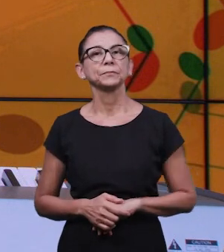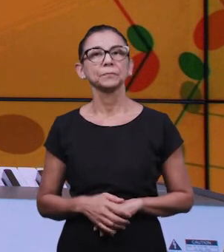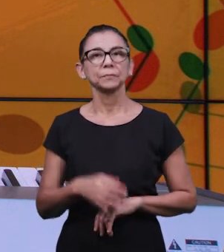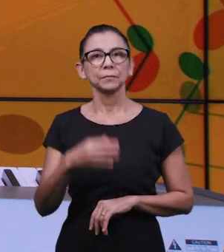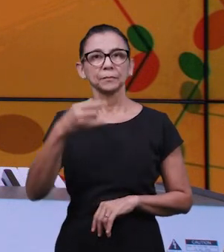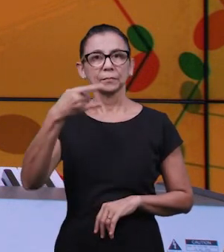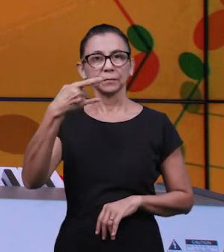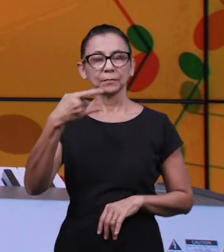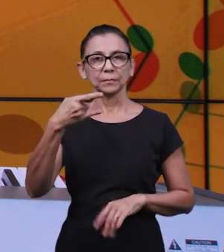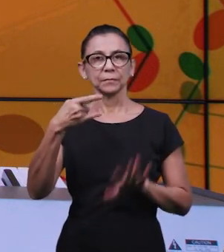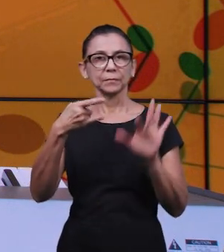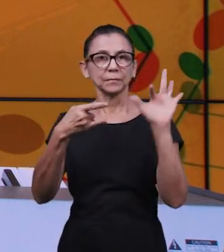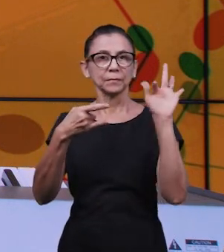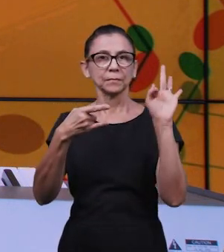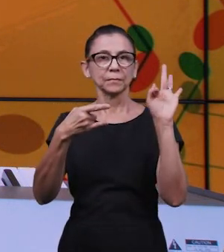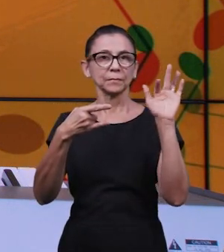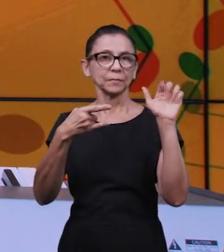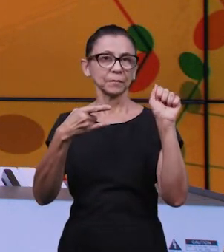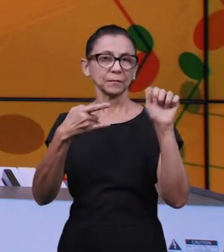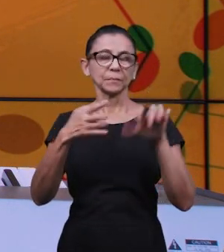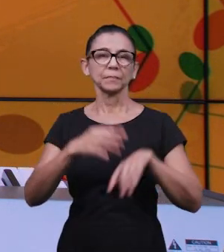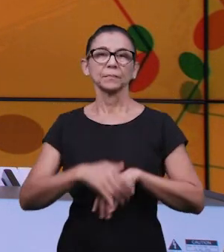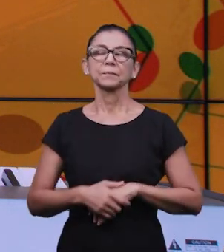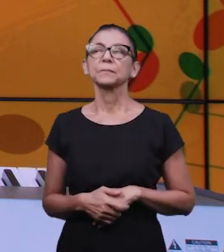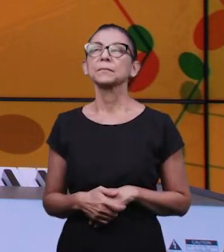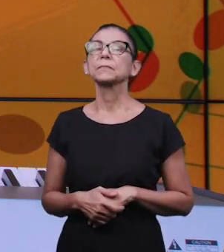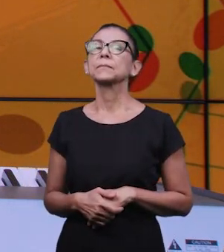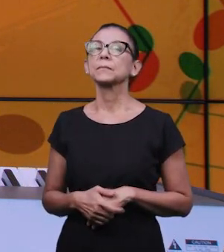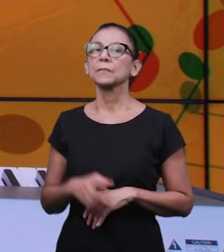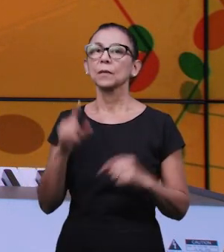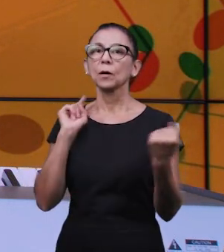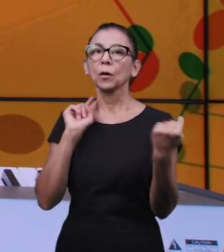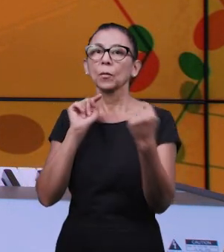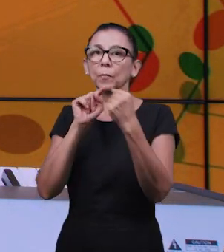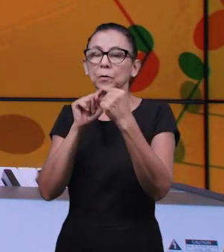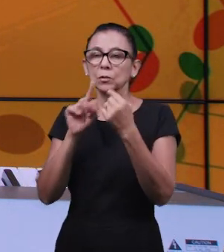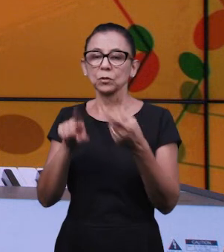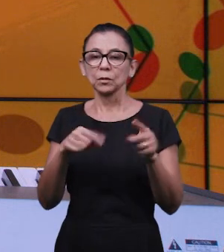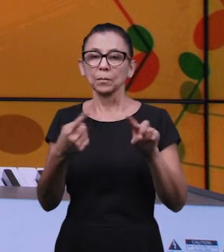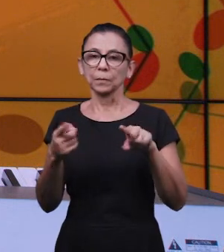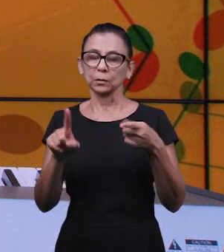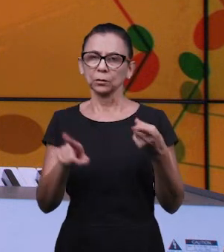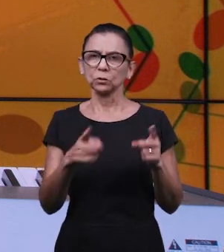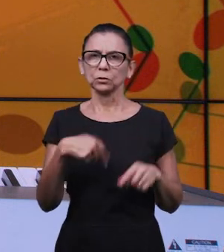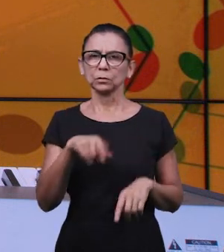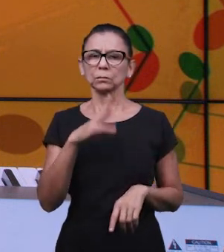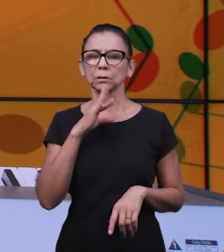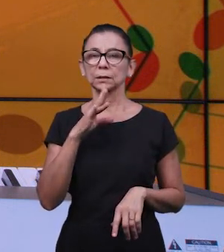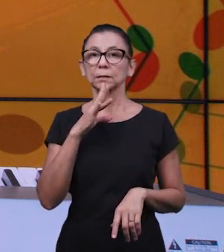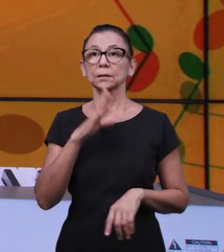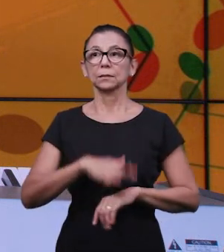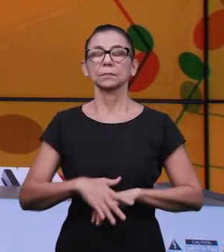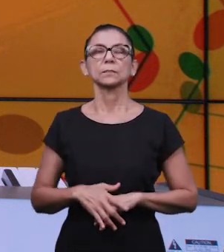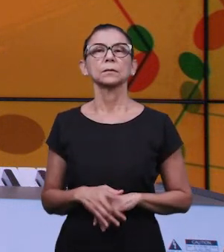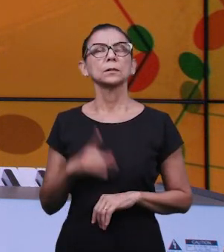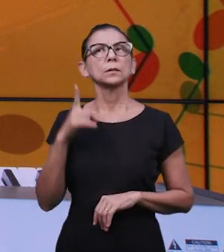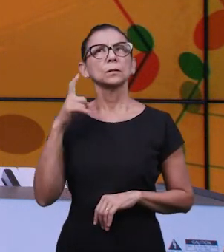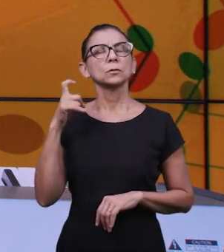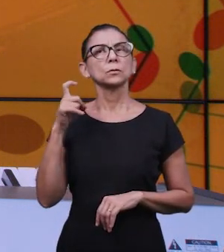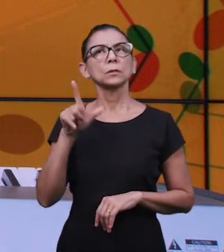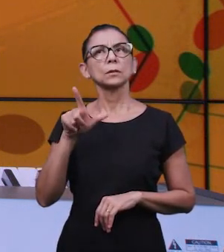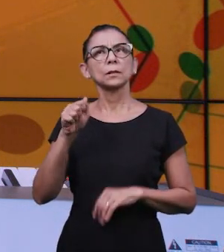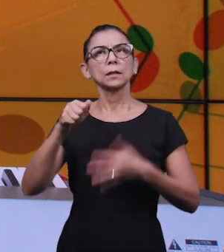nós já aprendemos, para a flauta doce, para a escaleta, para teclado, mas no piano o que nós temos de diferente